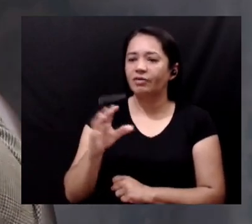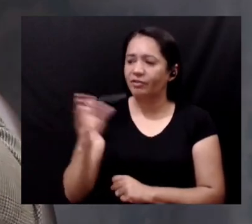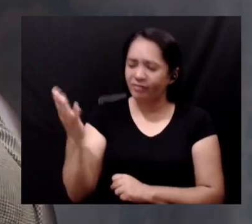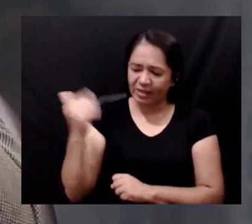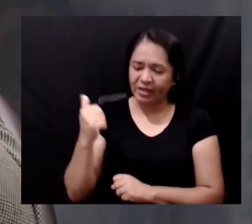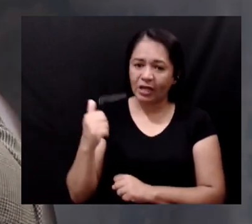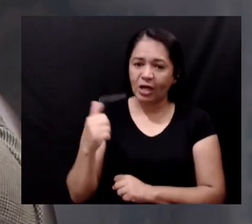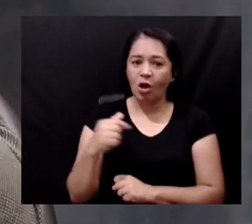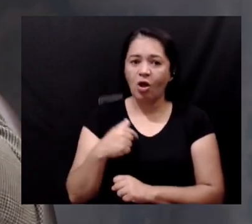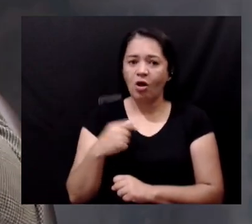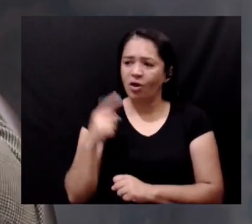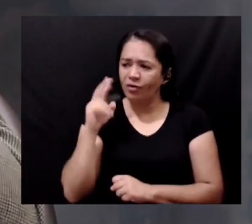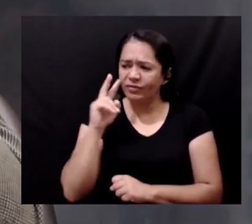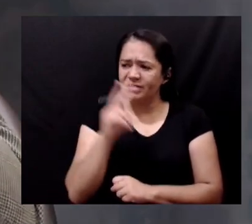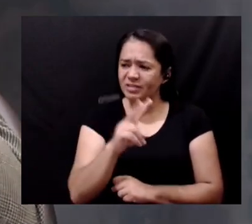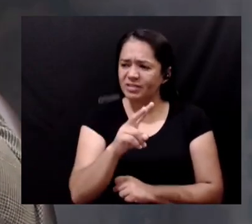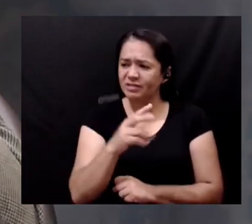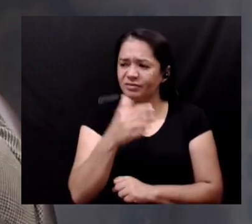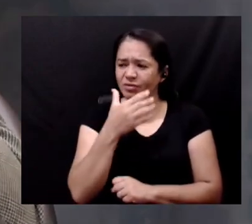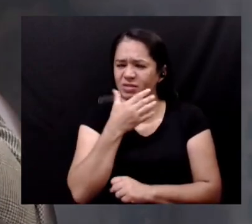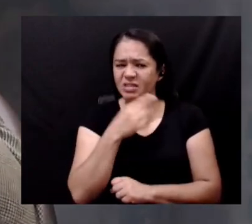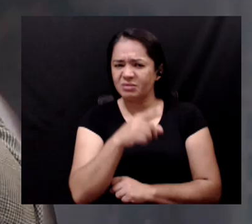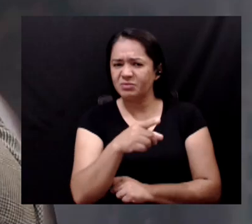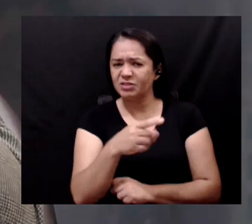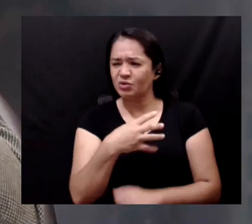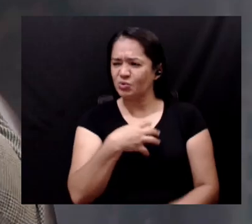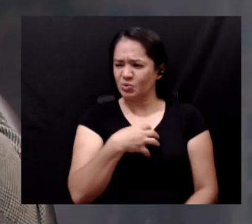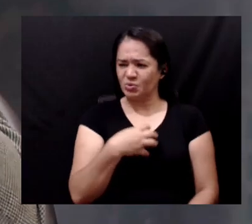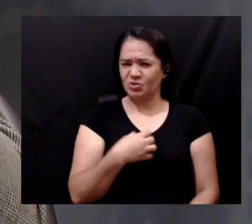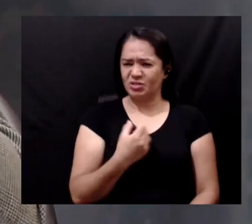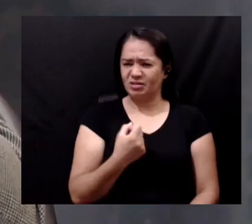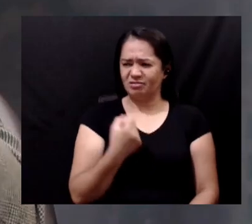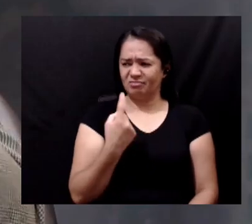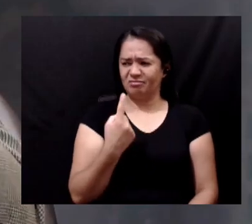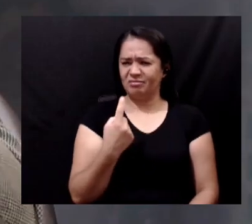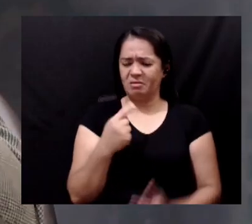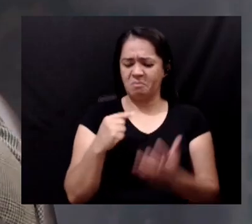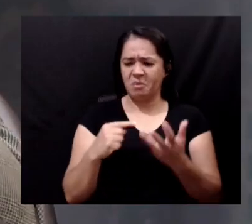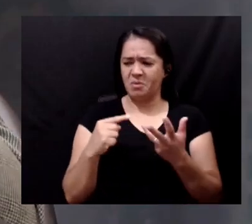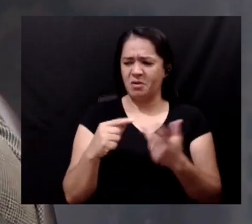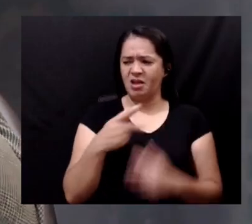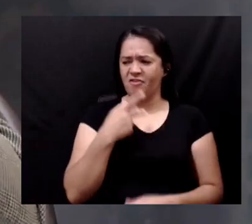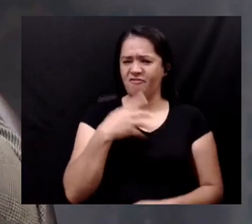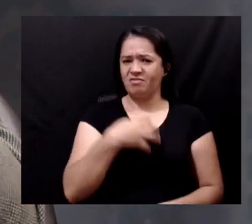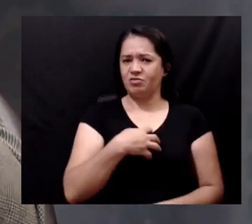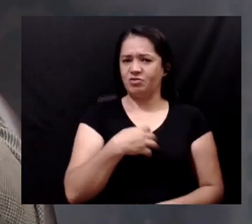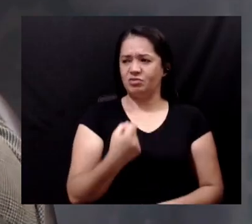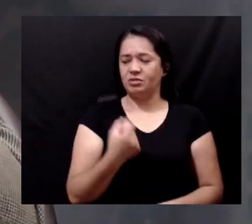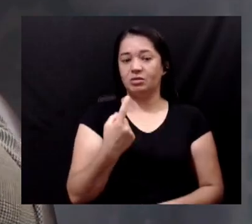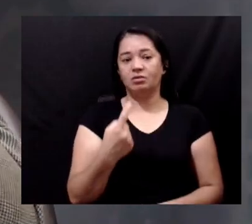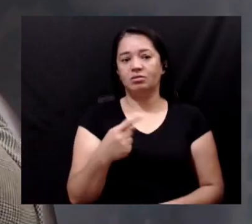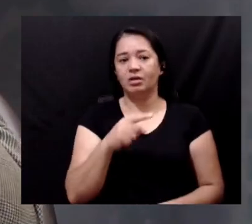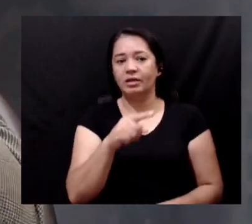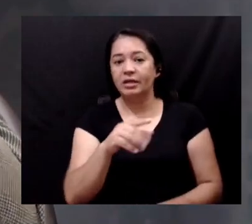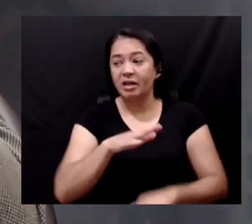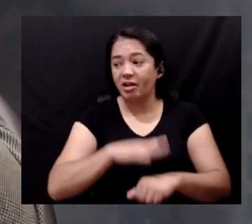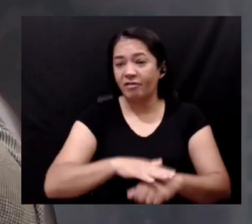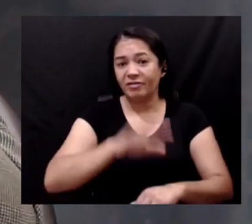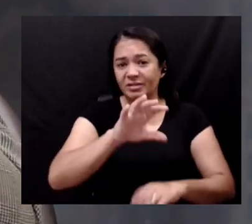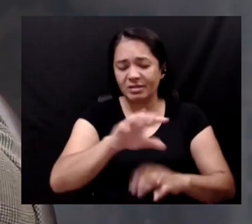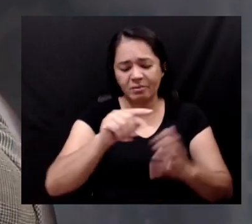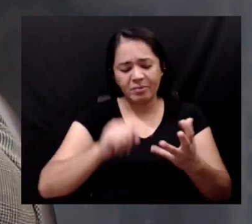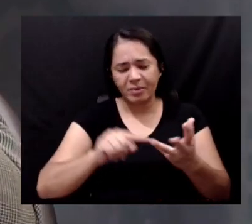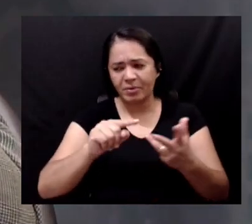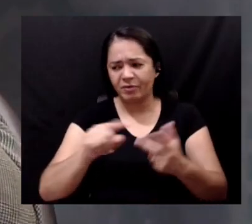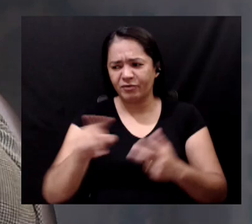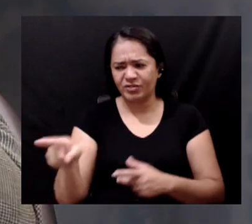que aquele menino tem um jeito assim, assim, assado, ele fala assim, ele faz isso, faz aquilo, você percebeu